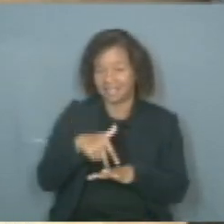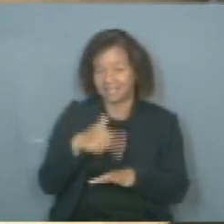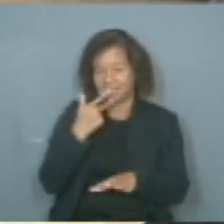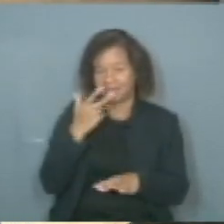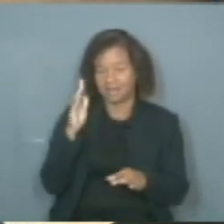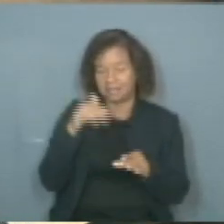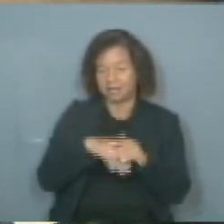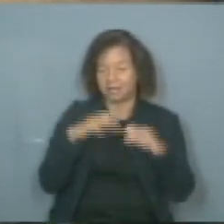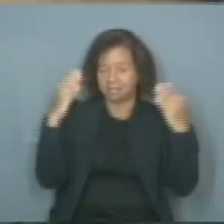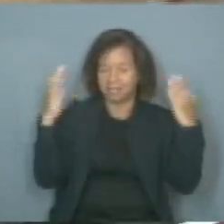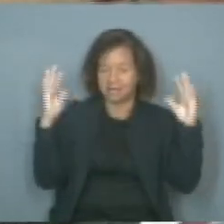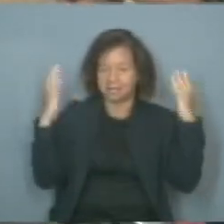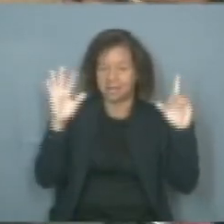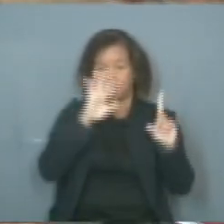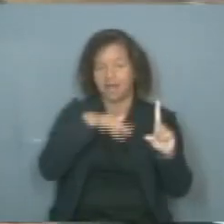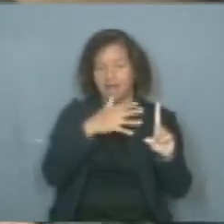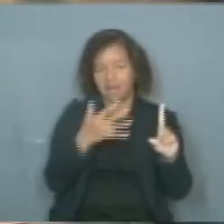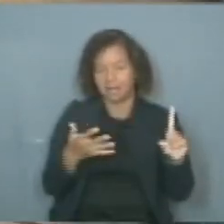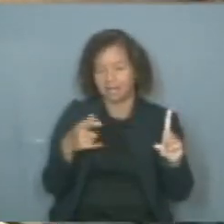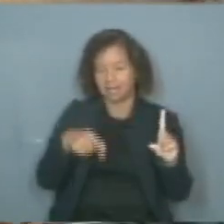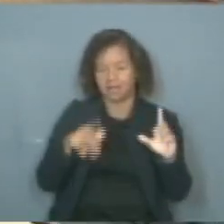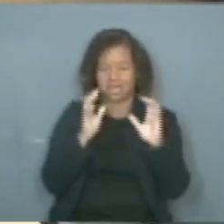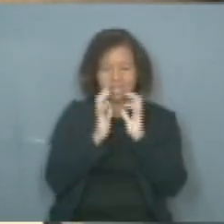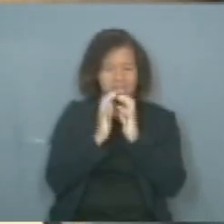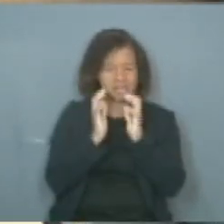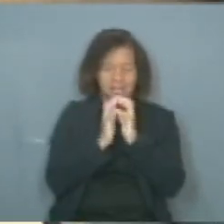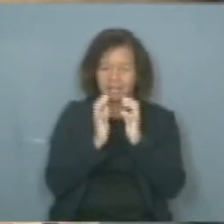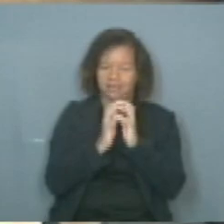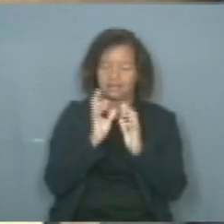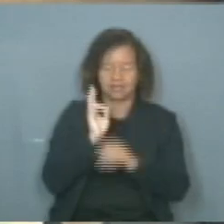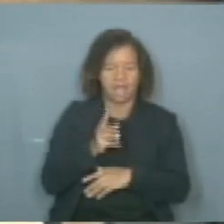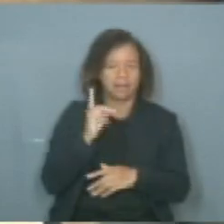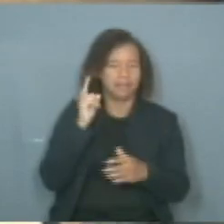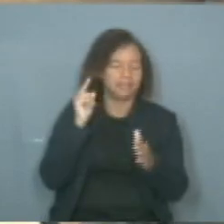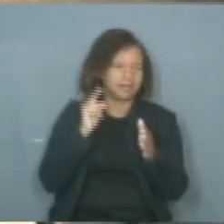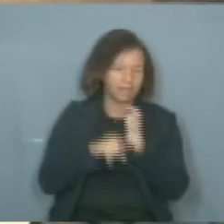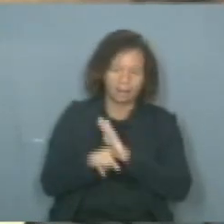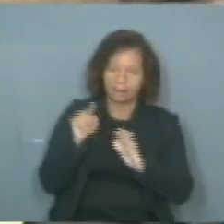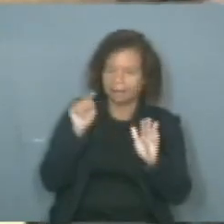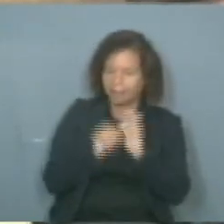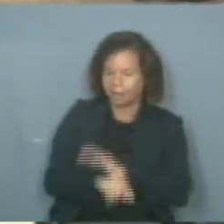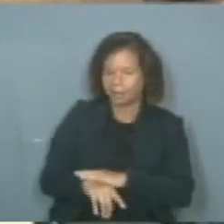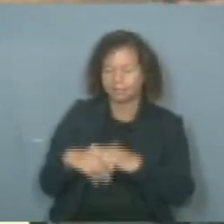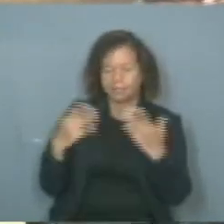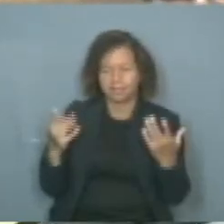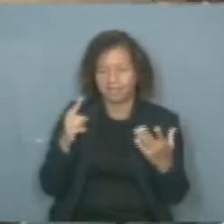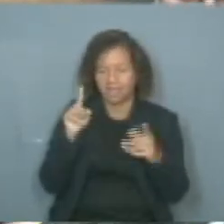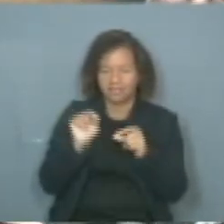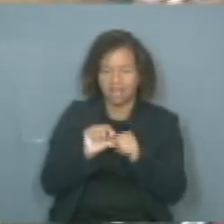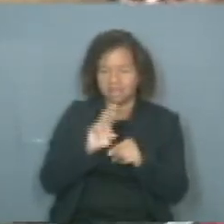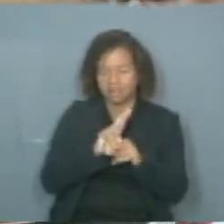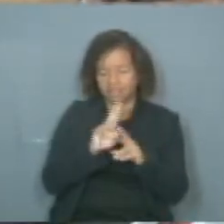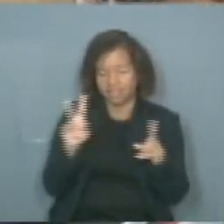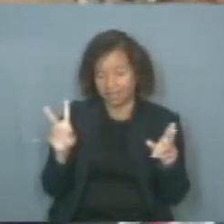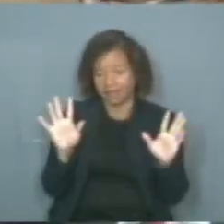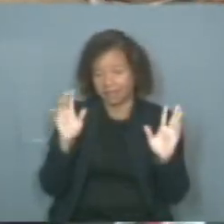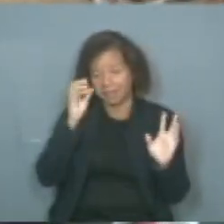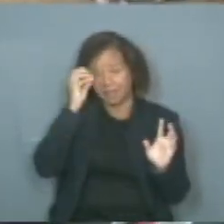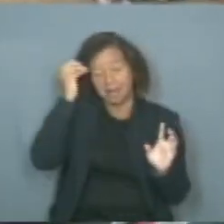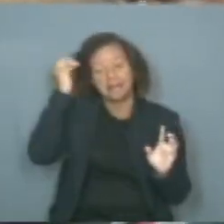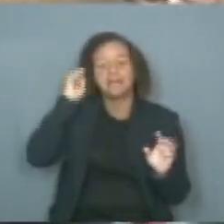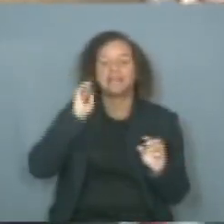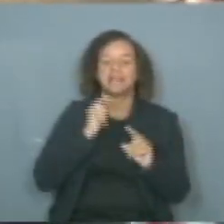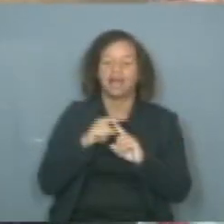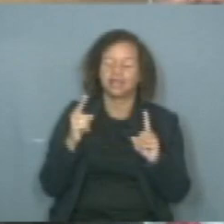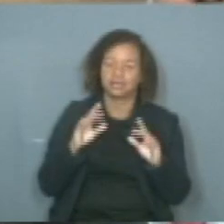fazendo voto de aplauso e homenagem a quem é do Recife, porque você sempre questiona quando alguém faz diferente. Então, eu acho que